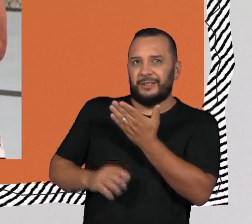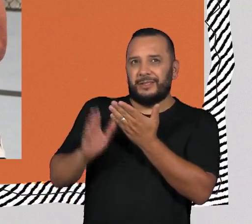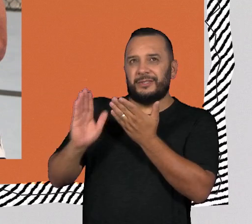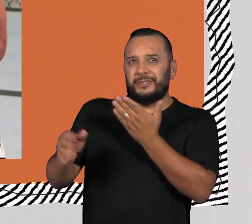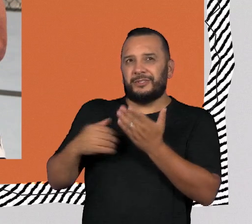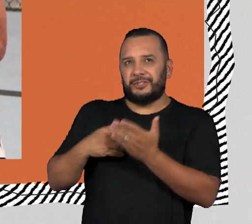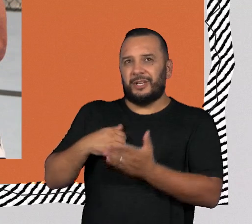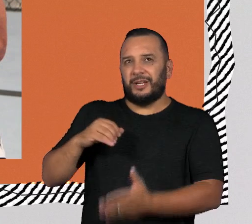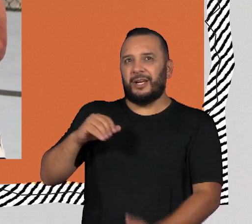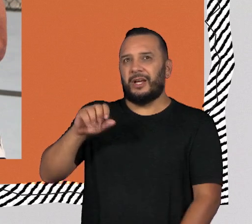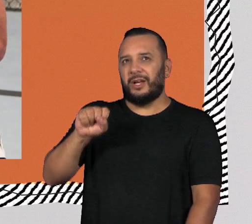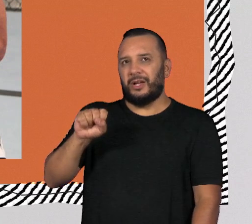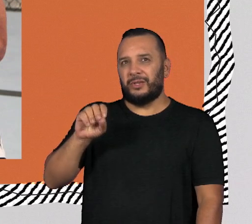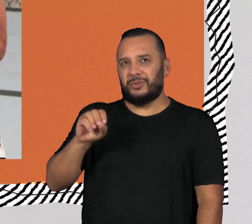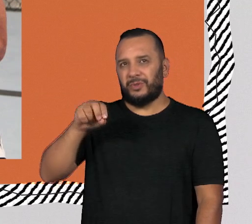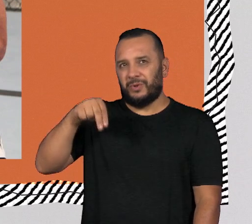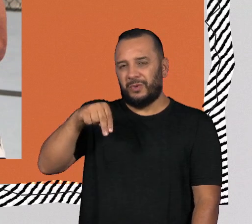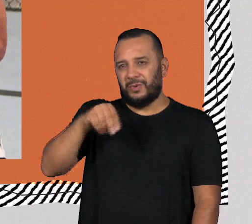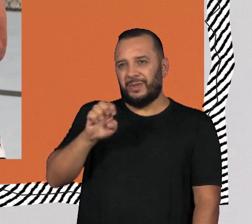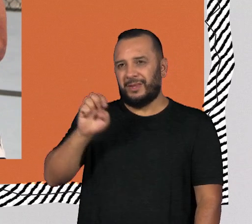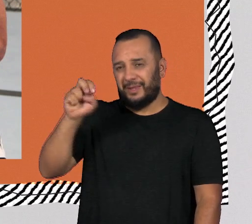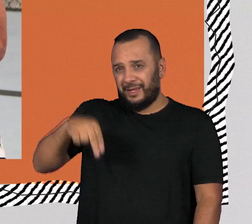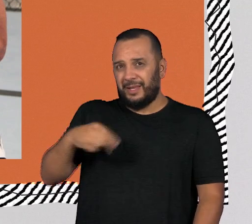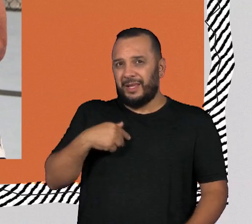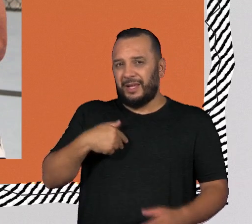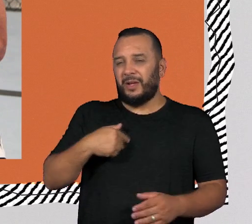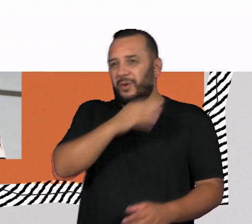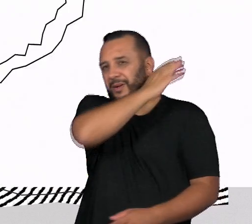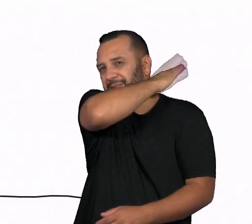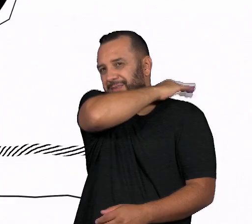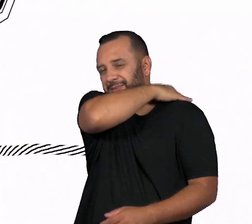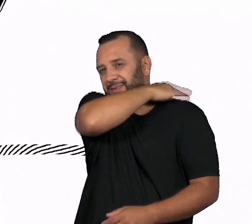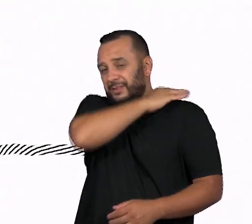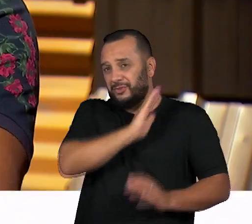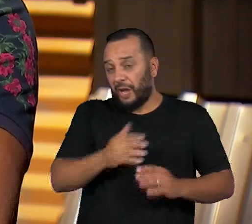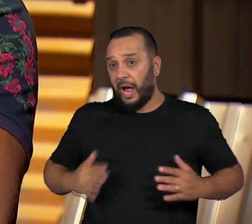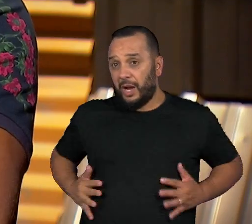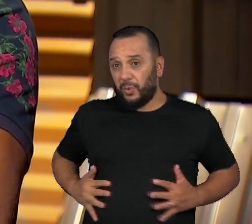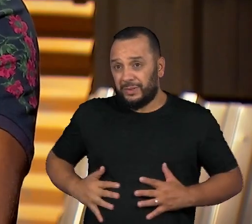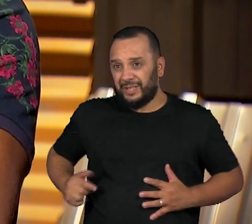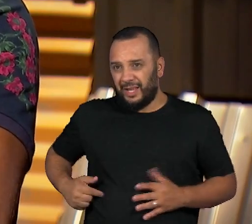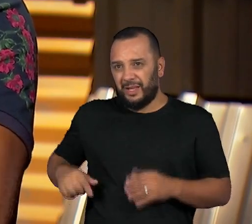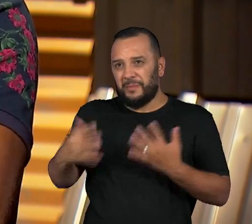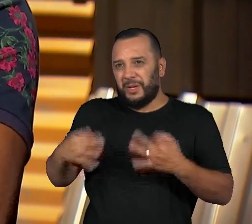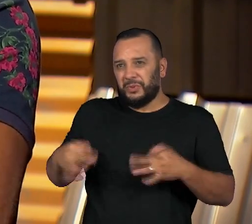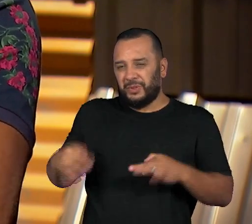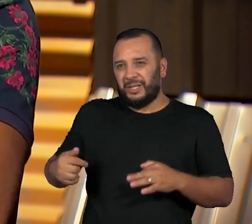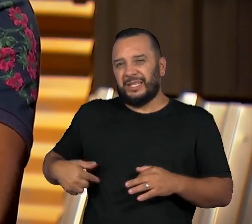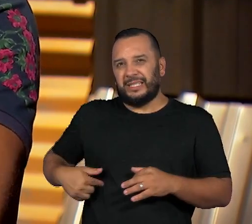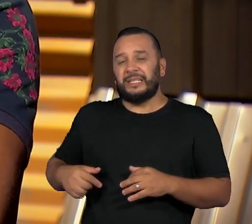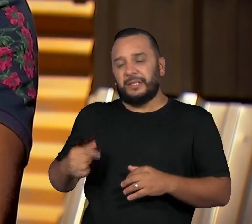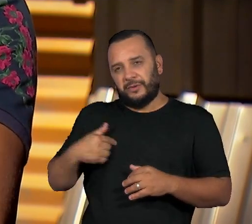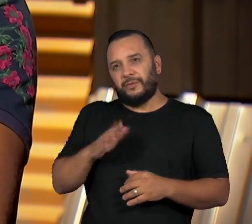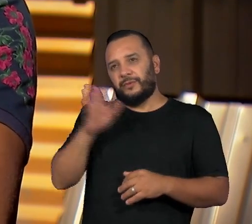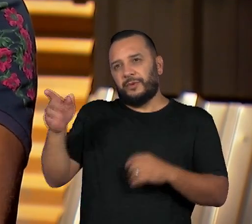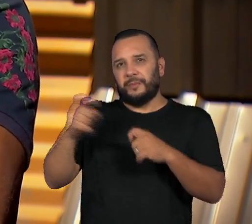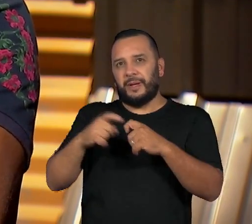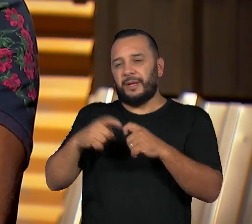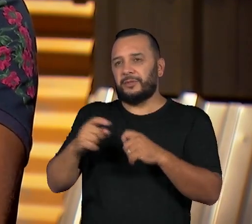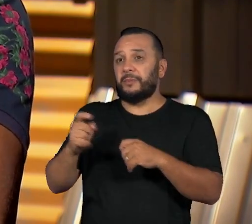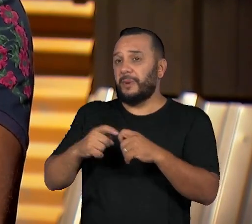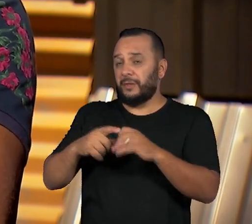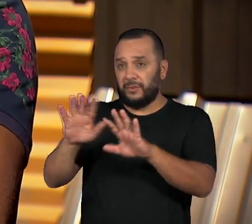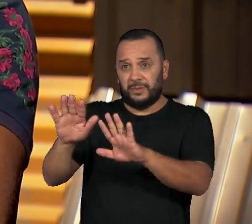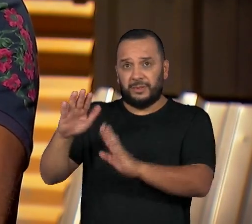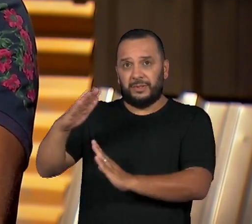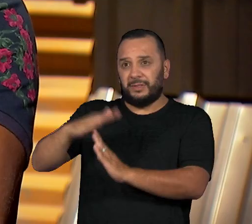da luta, eu trinquei a costela, e aí a gente saiu do treino e foi direto no médico, o médico falou, esquece,